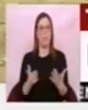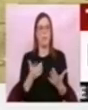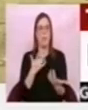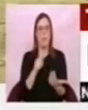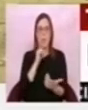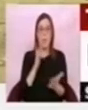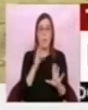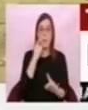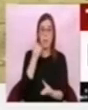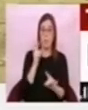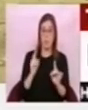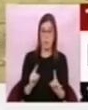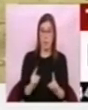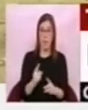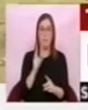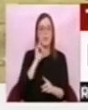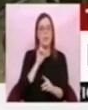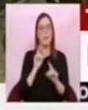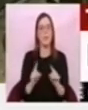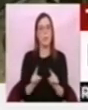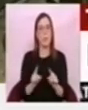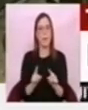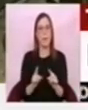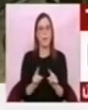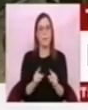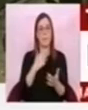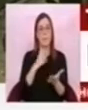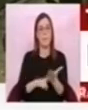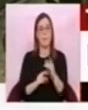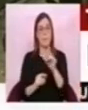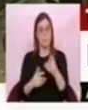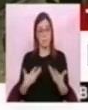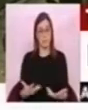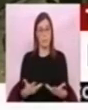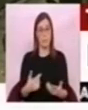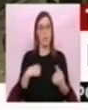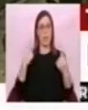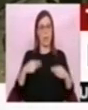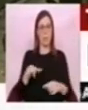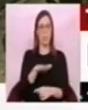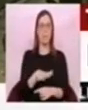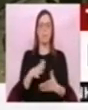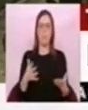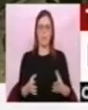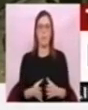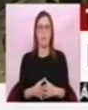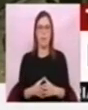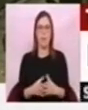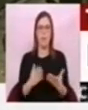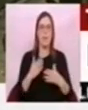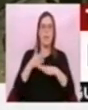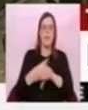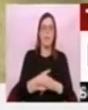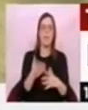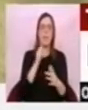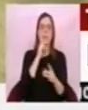Mas, particularmente importante que... Se é verdade que neste momento temos uma situação com